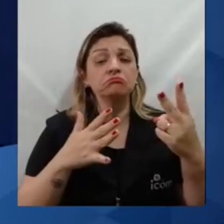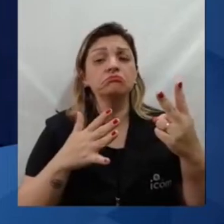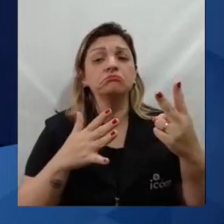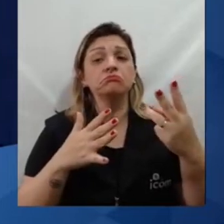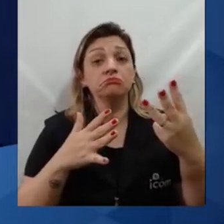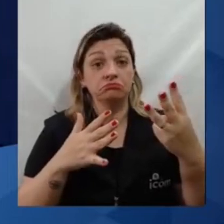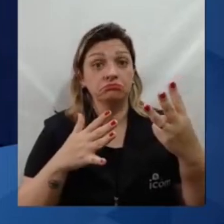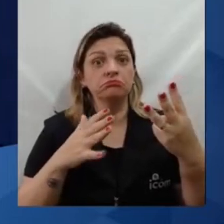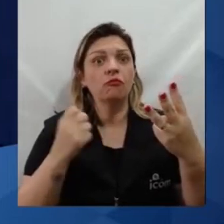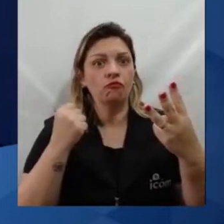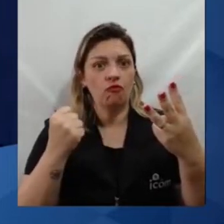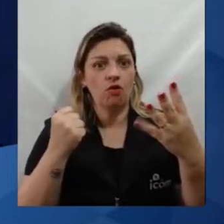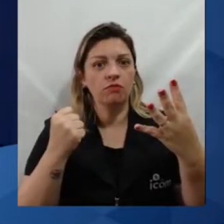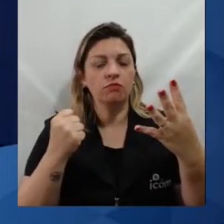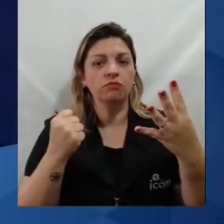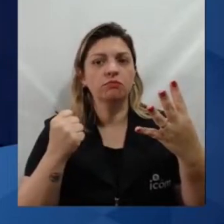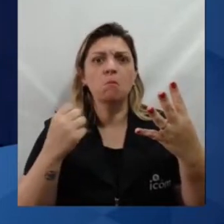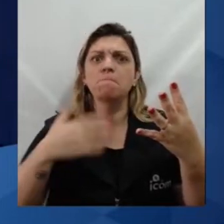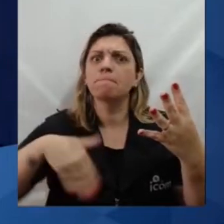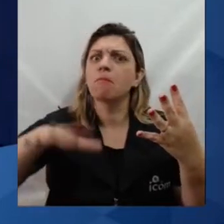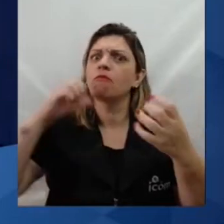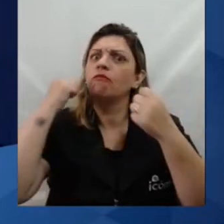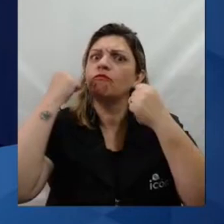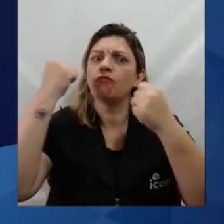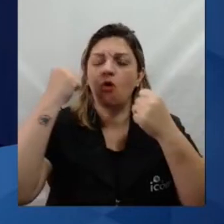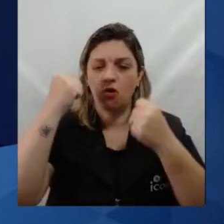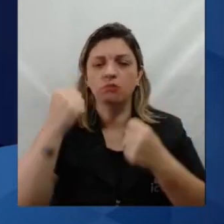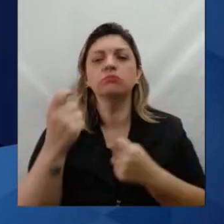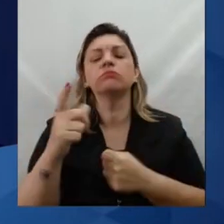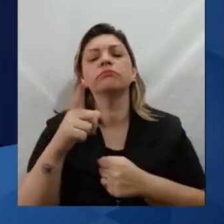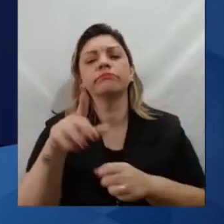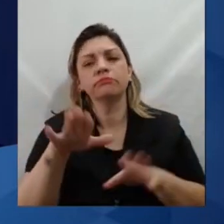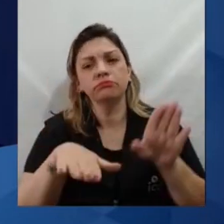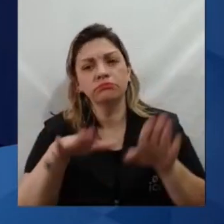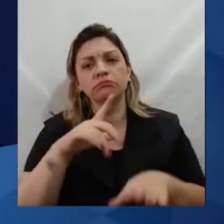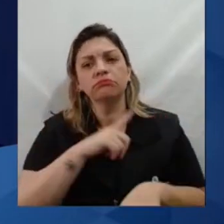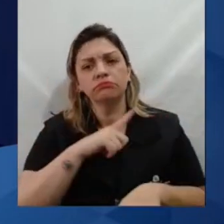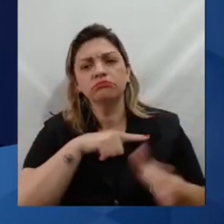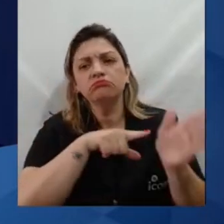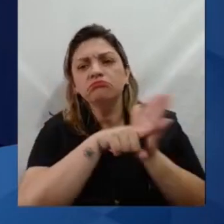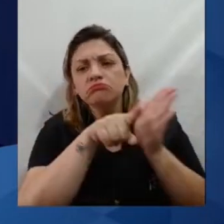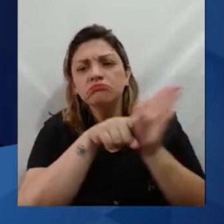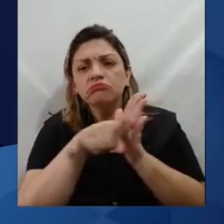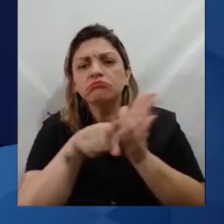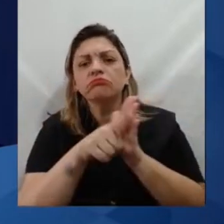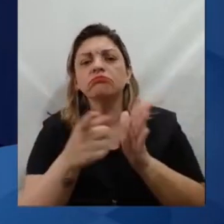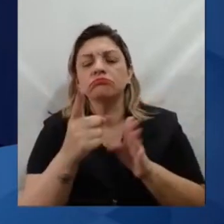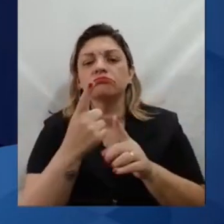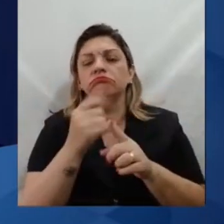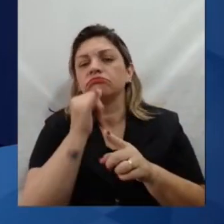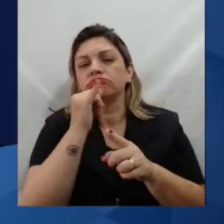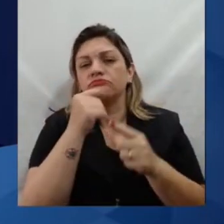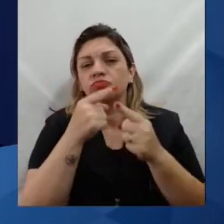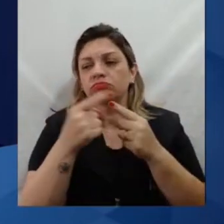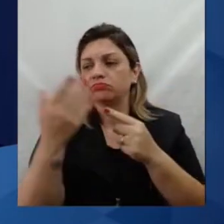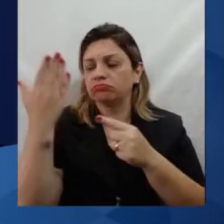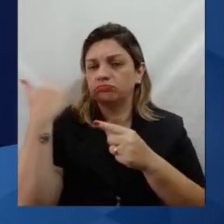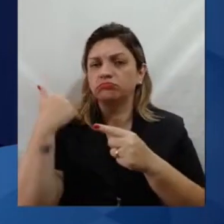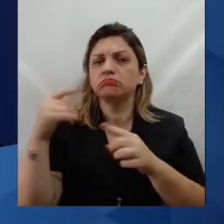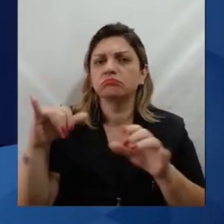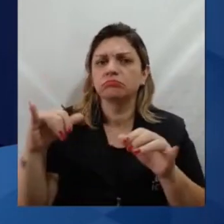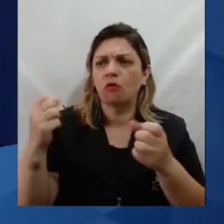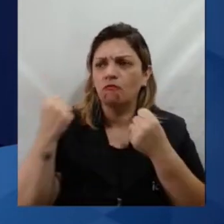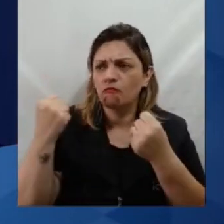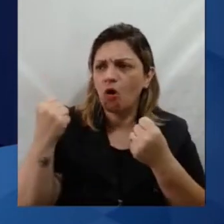severamente e 4 extremamente. E possui questões, por exemplo, na última semana, o quão intenso foi essa dor constante